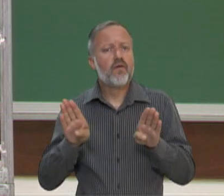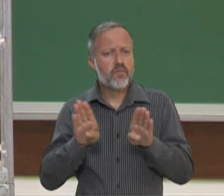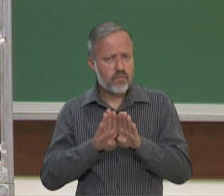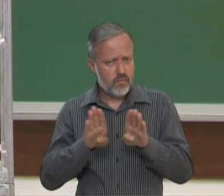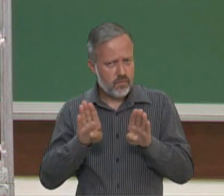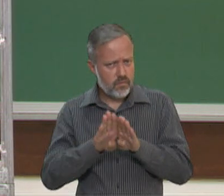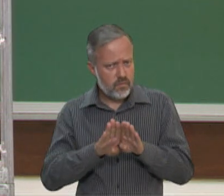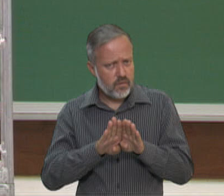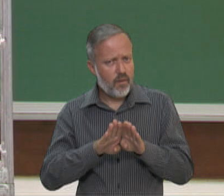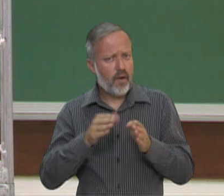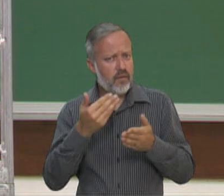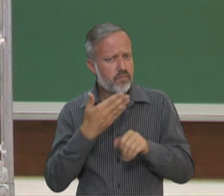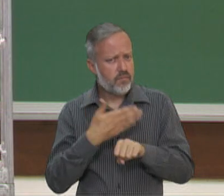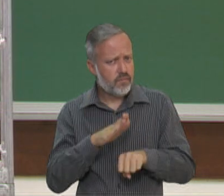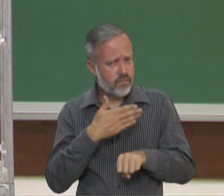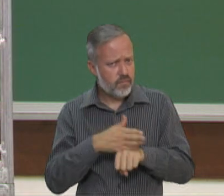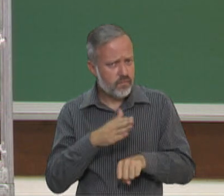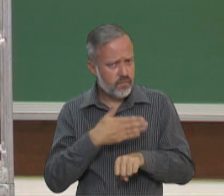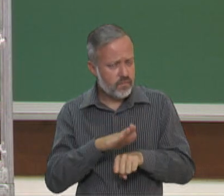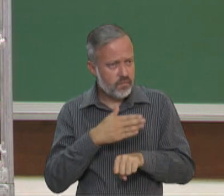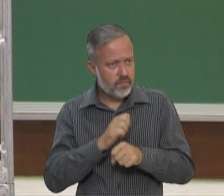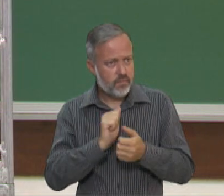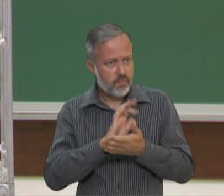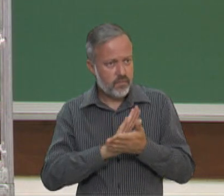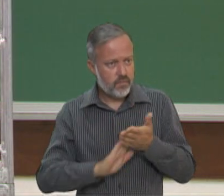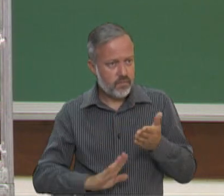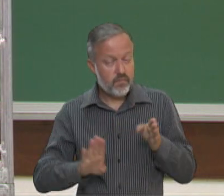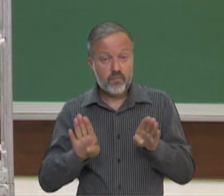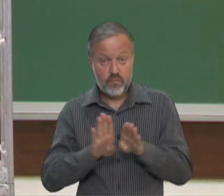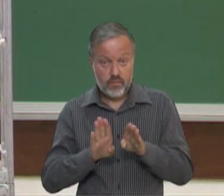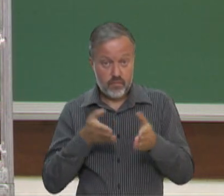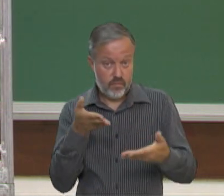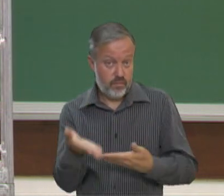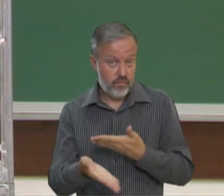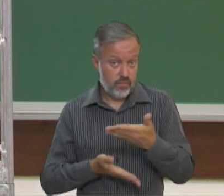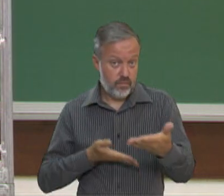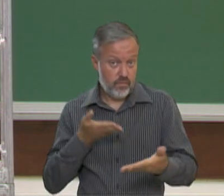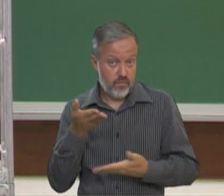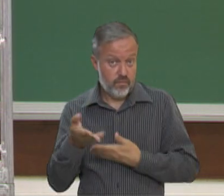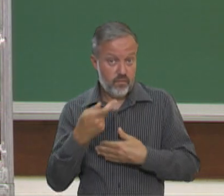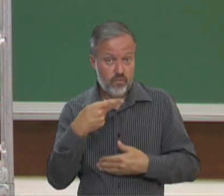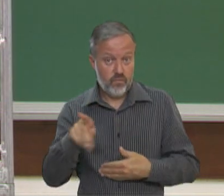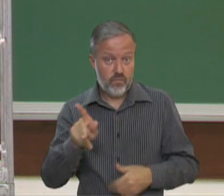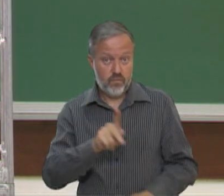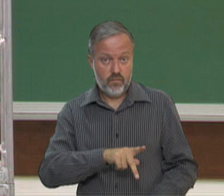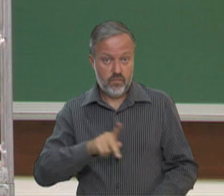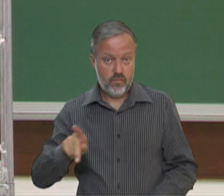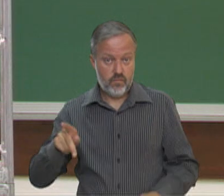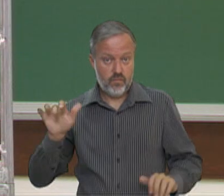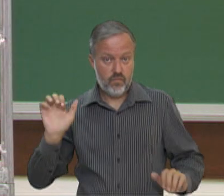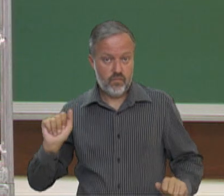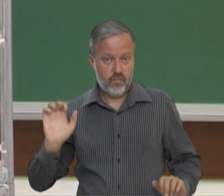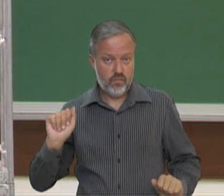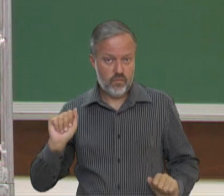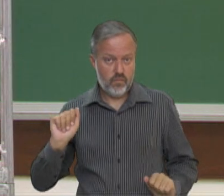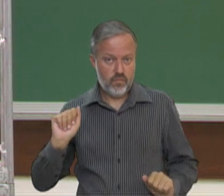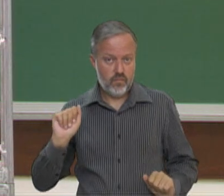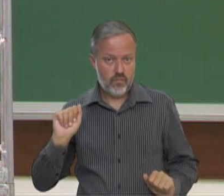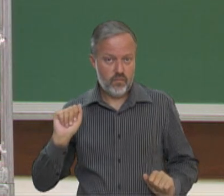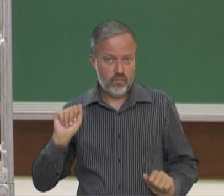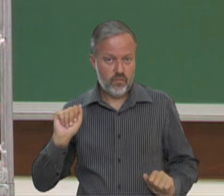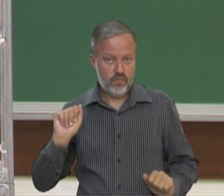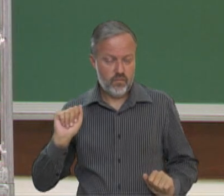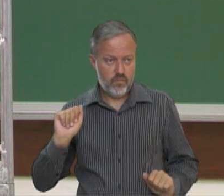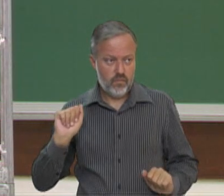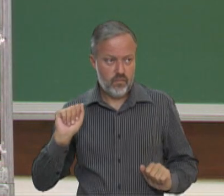que a gente deixou dessa aula e interactua com tu professor ou tu professora de espanhol. Vocês têm seus professores